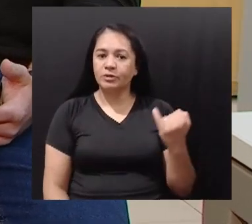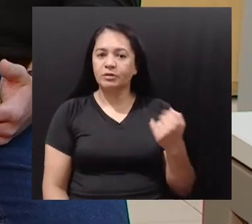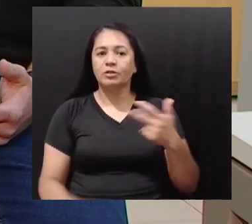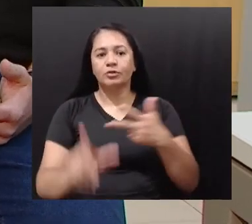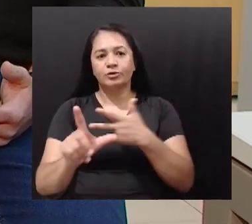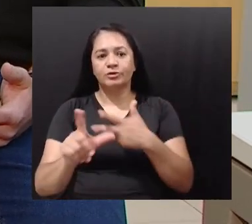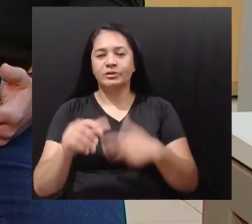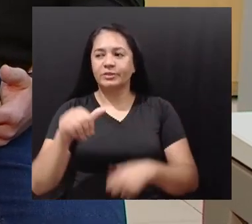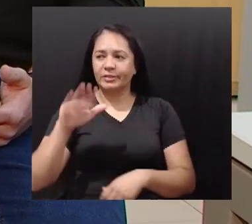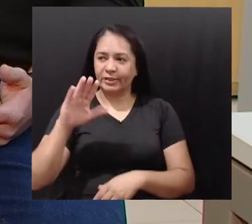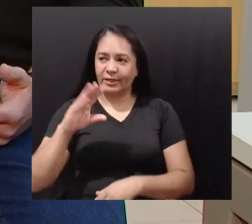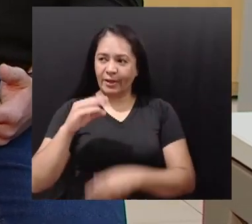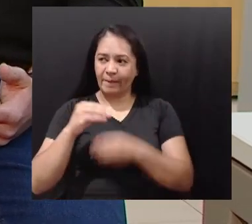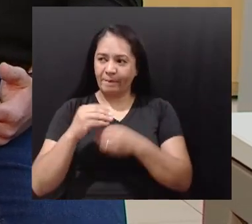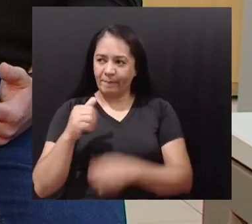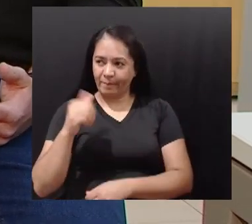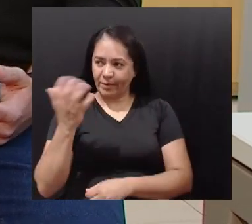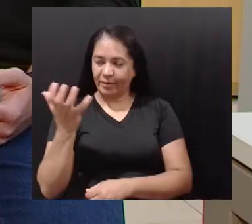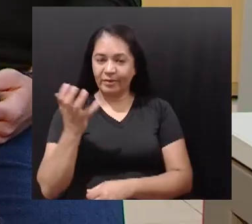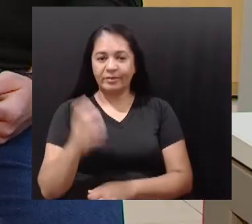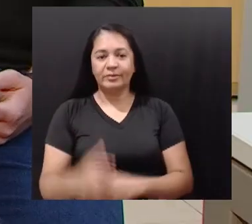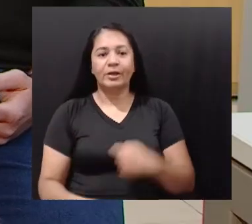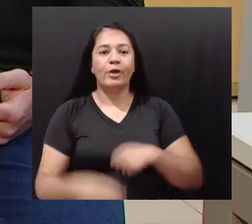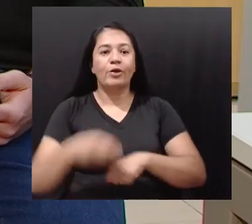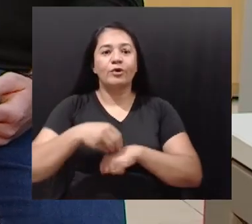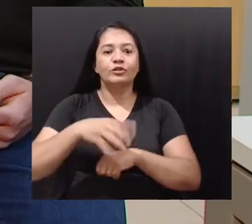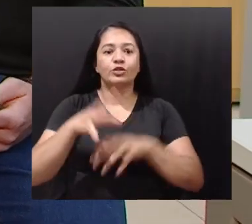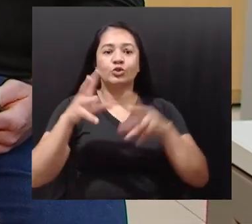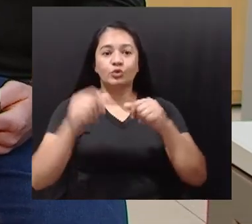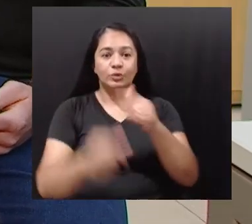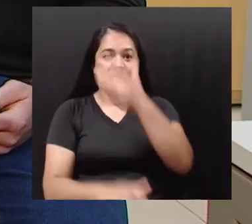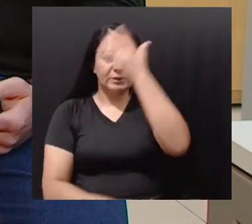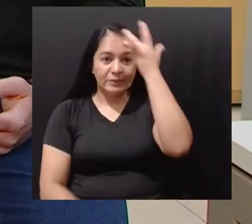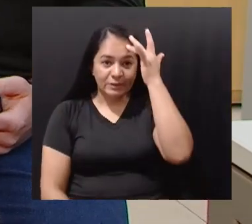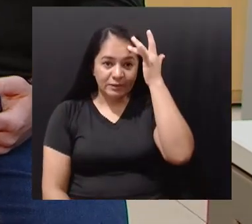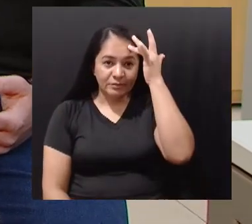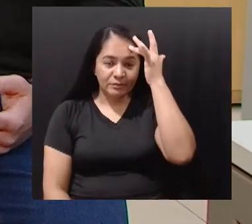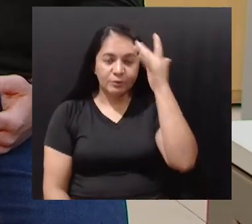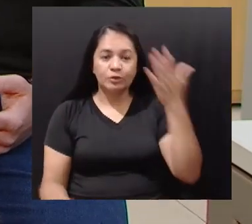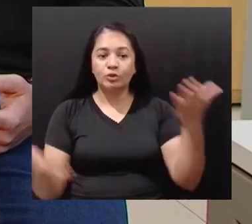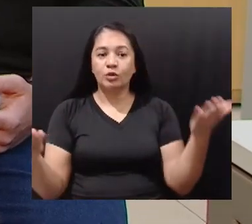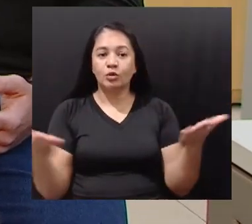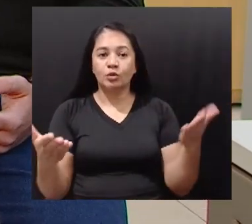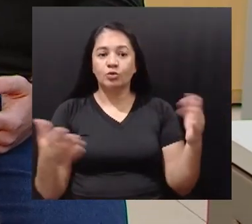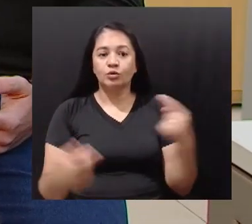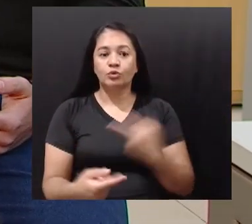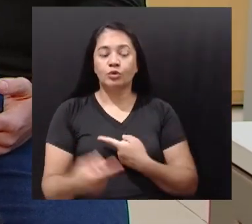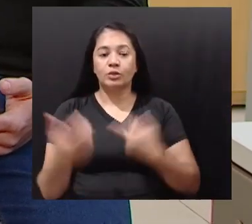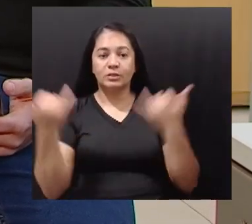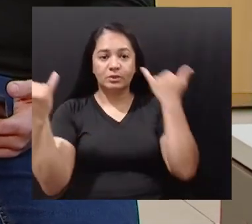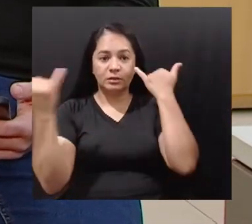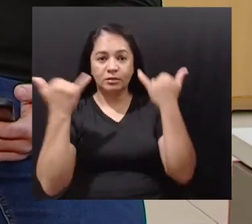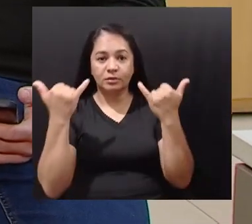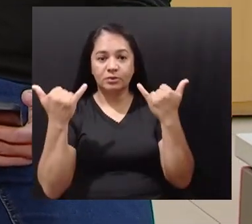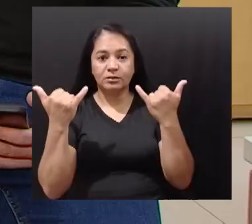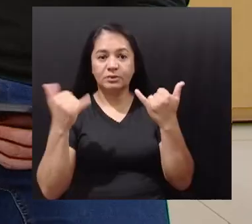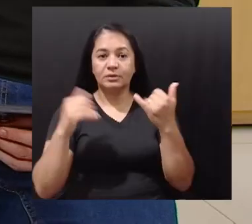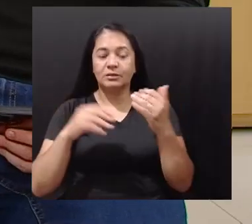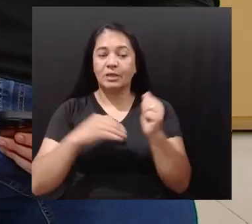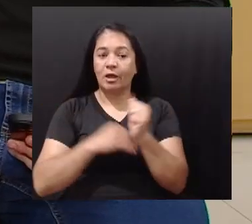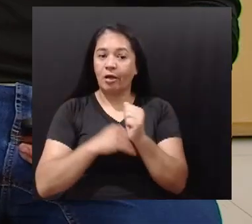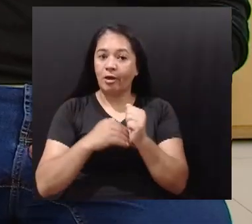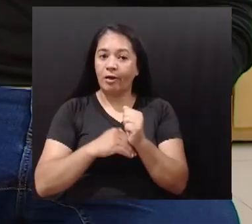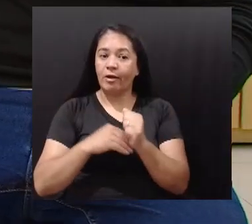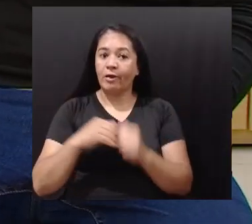queira falar? Olha, eu recomendo a todas as pessoas, hoje os nossos dados eles são a mina de ouro para muita